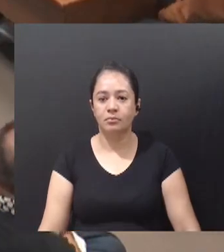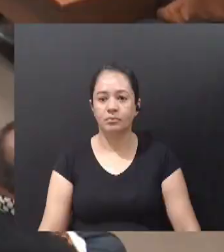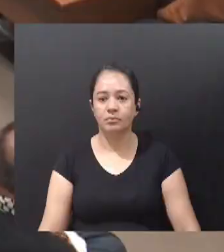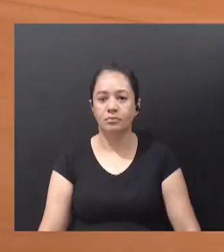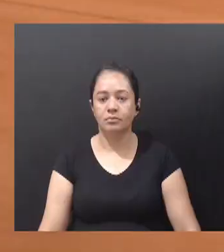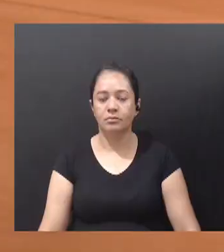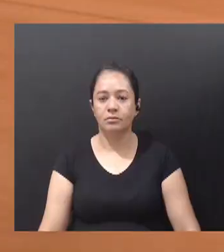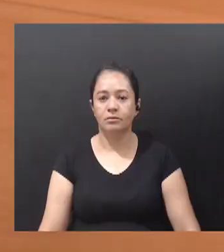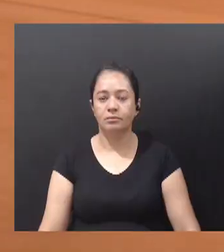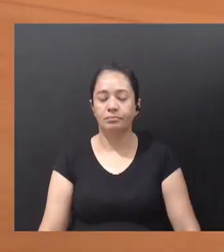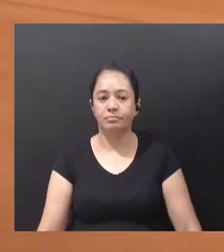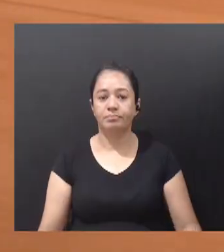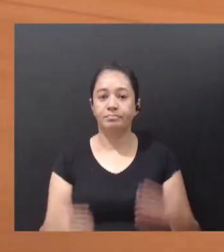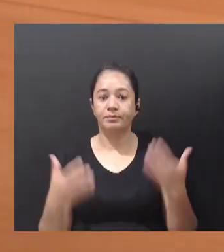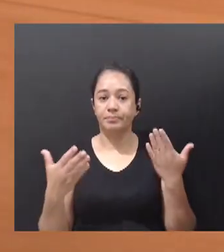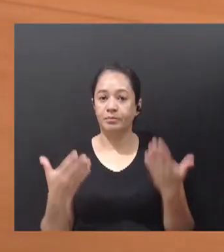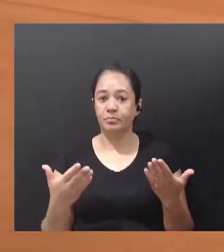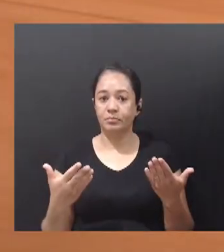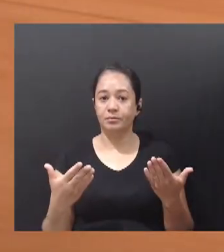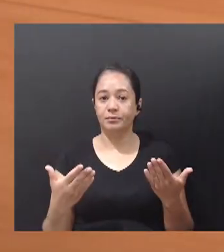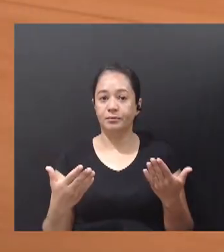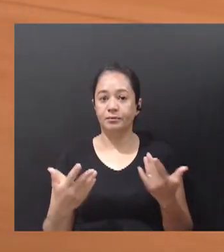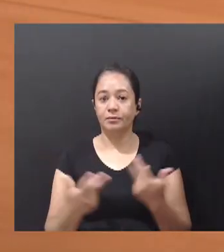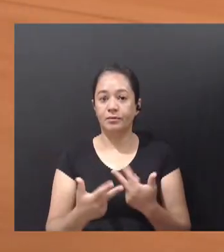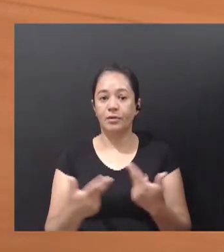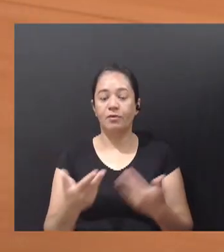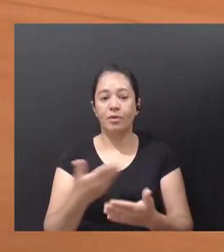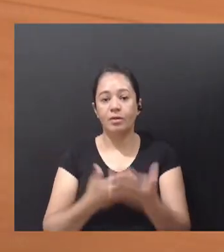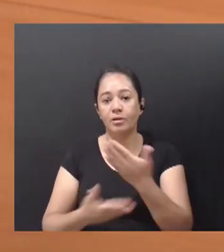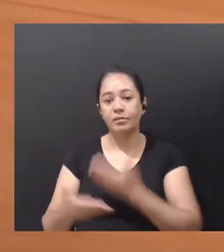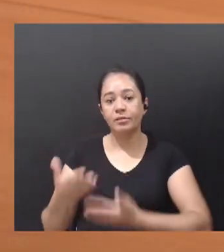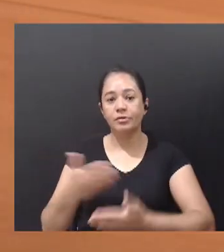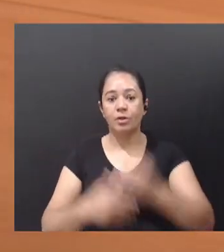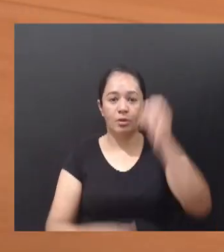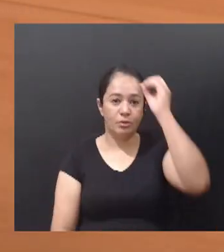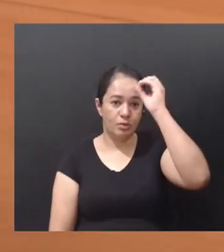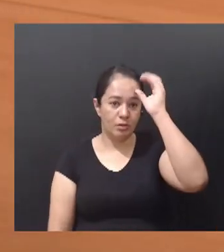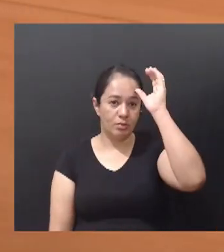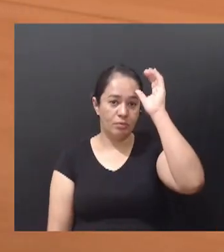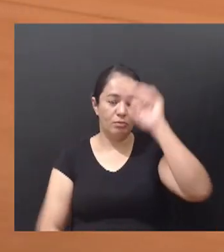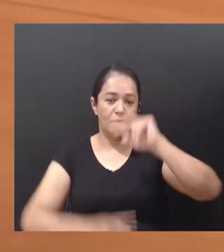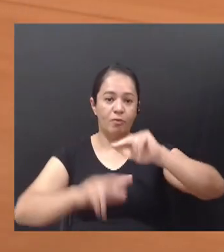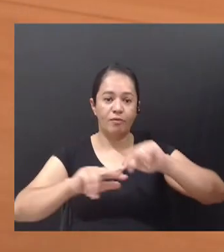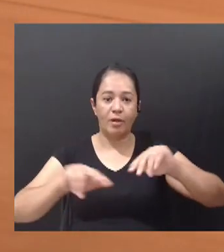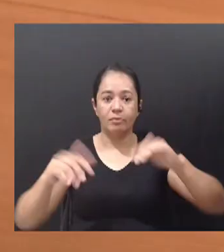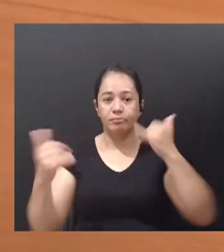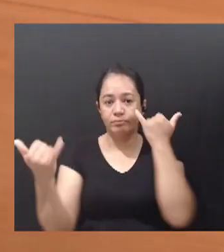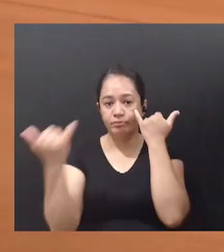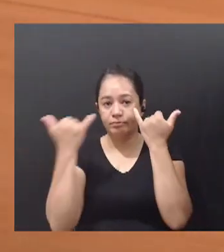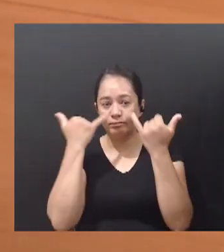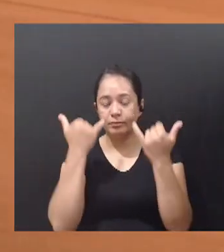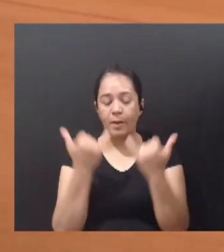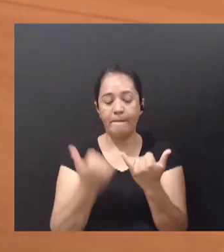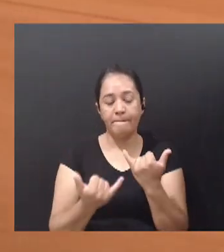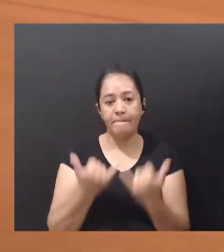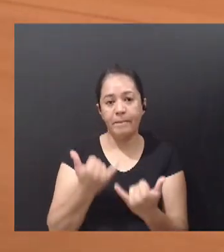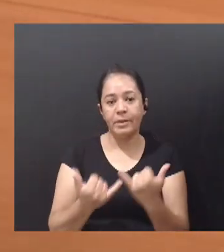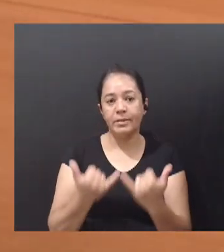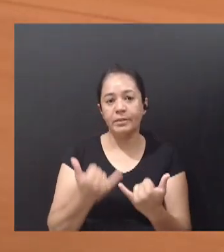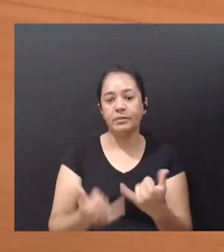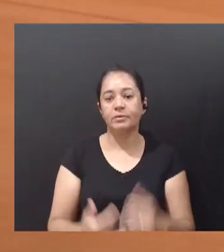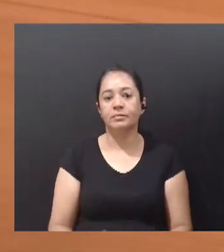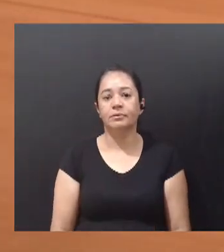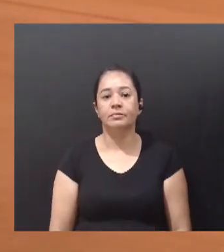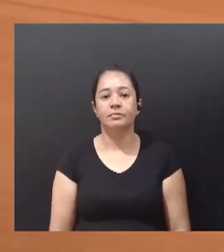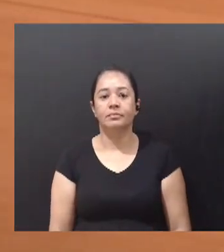Então, são várias trocas de conhecimento, são várias informações semelhantes assim, histórias parecidas,